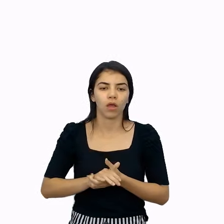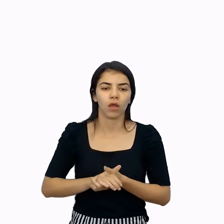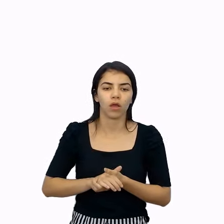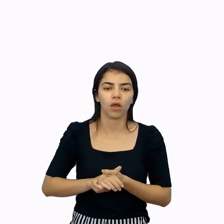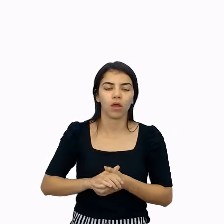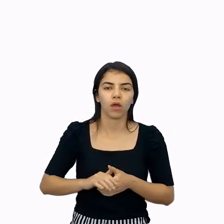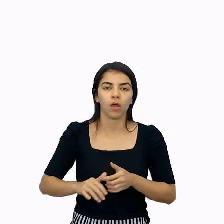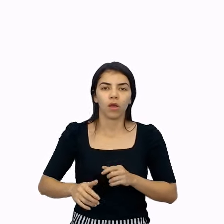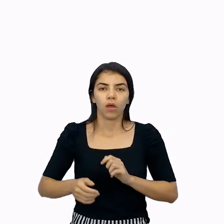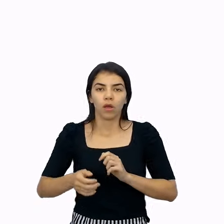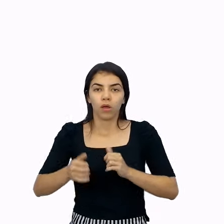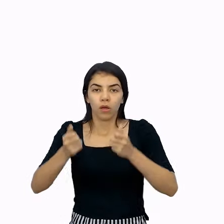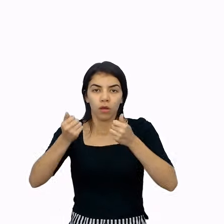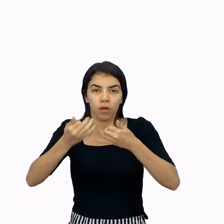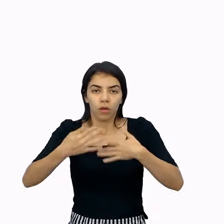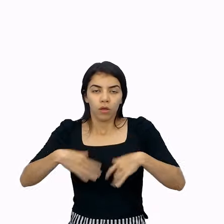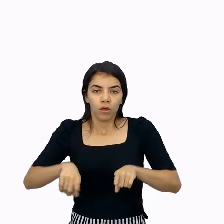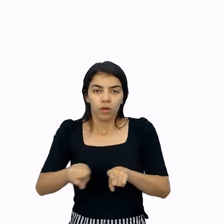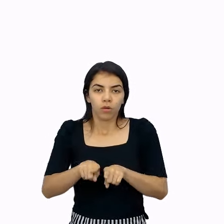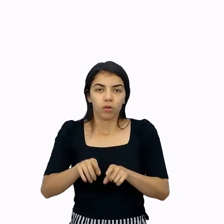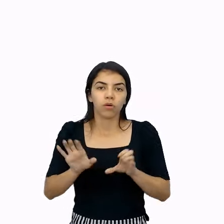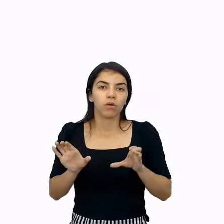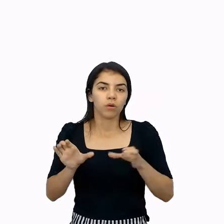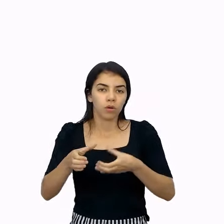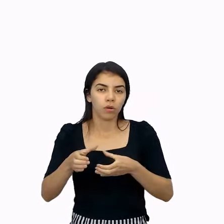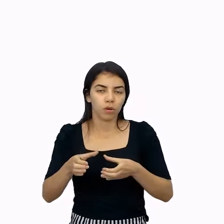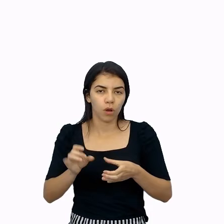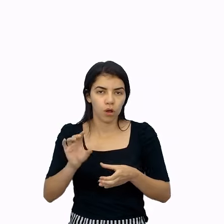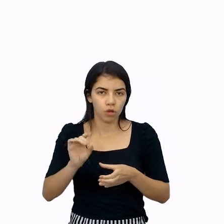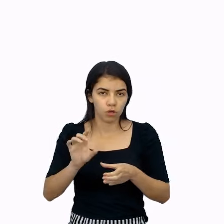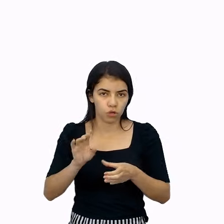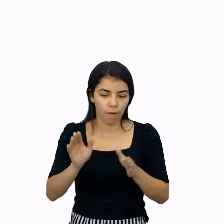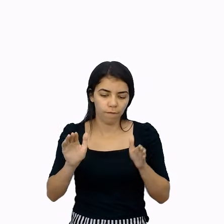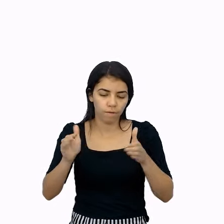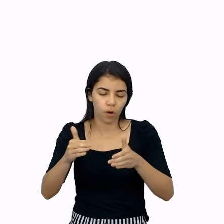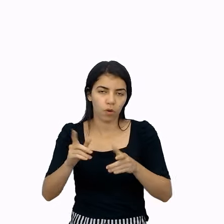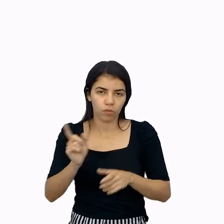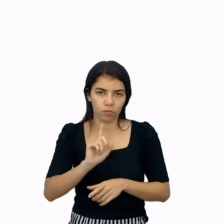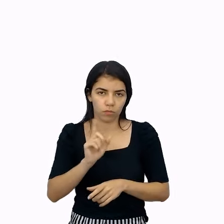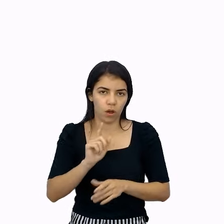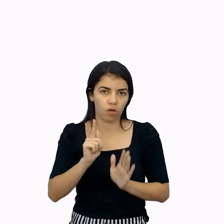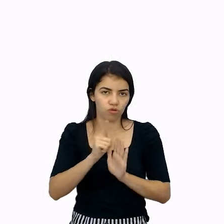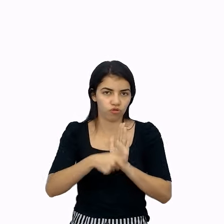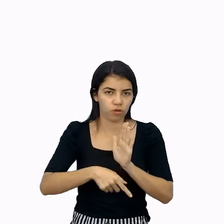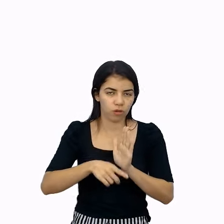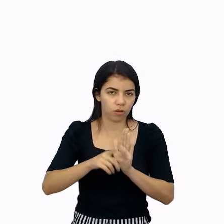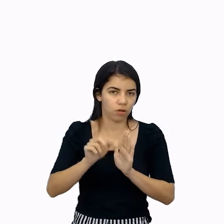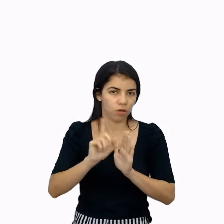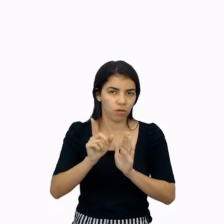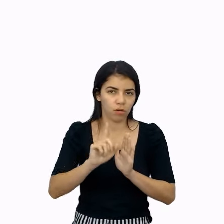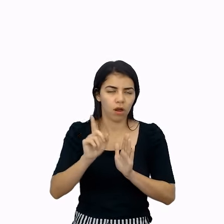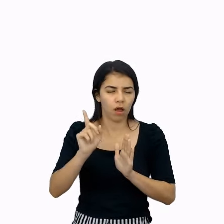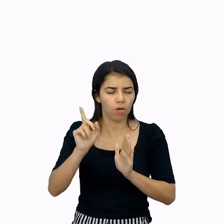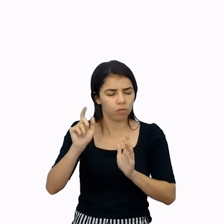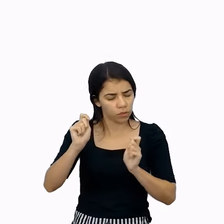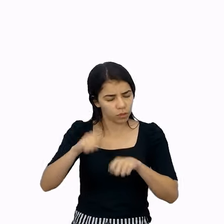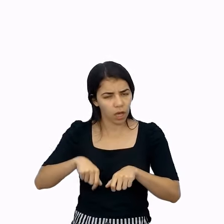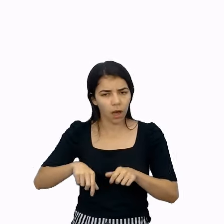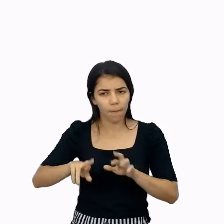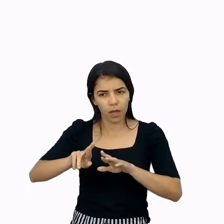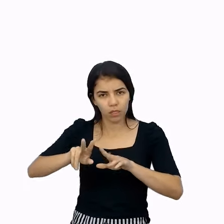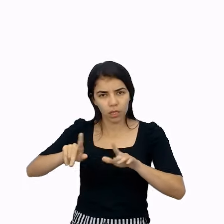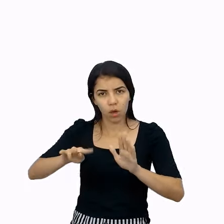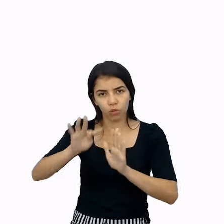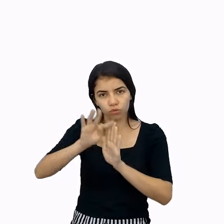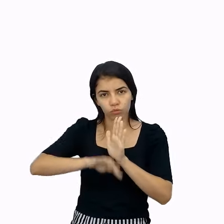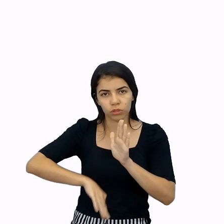é um agrupamento fechado, onde um gênero não pode ter outro inserido nele, né?